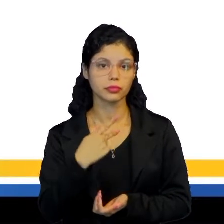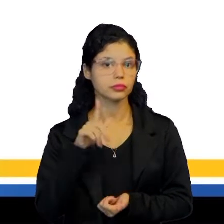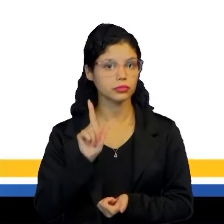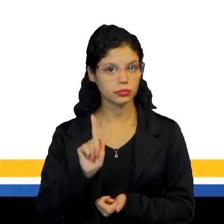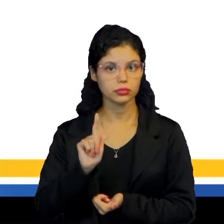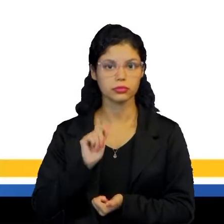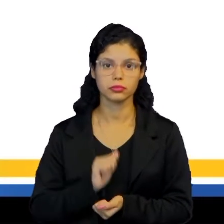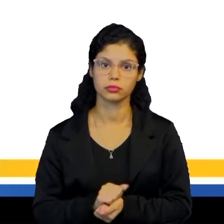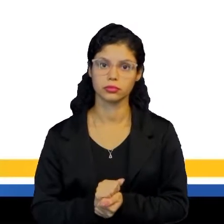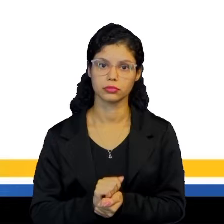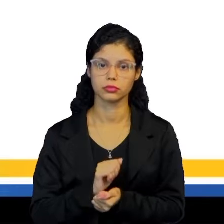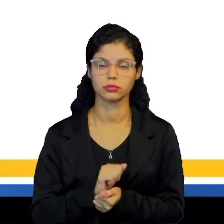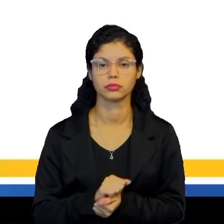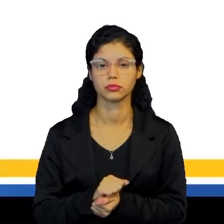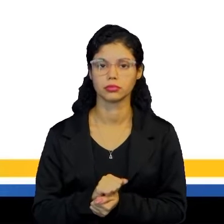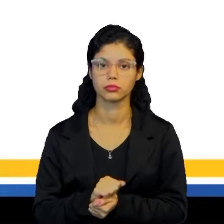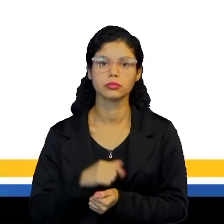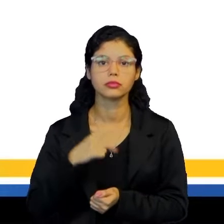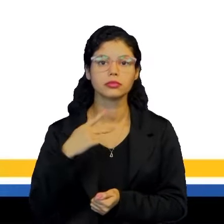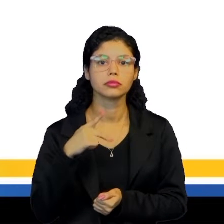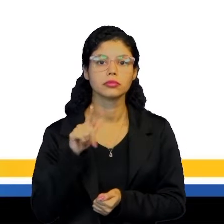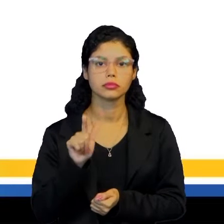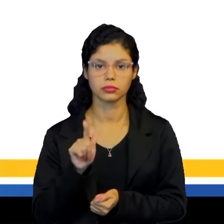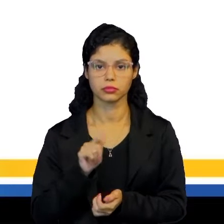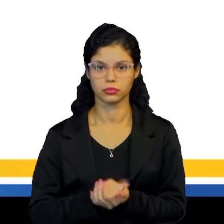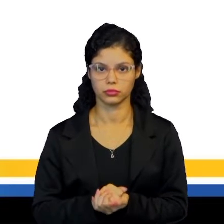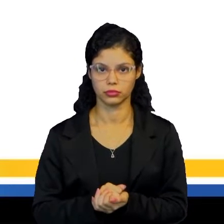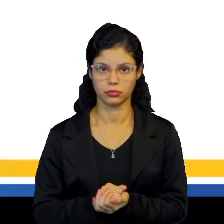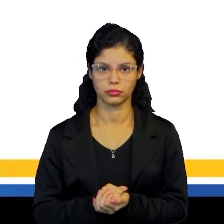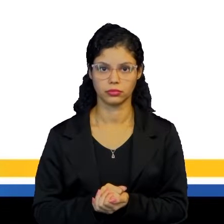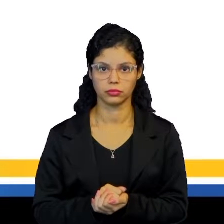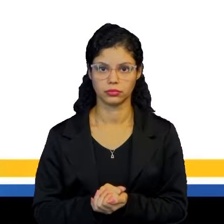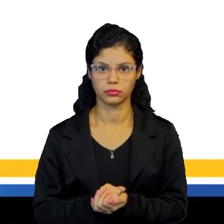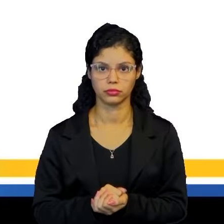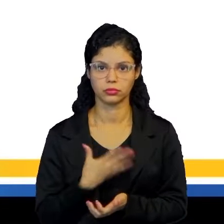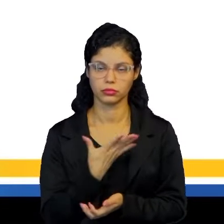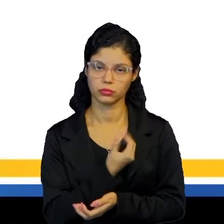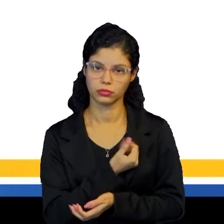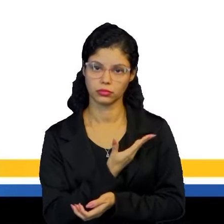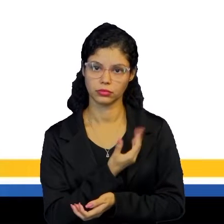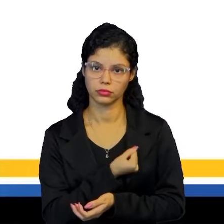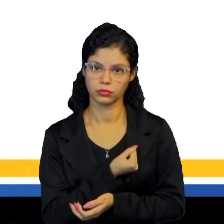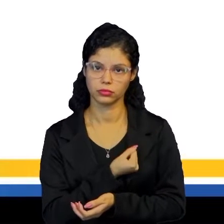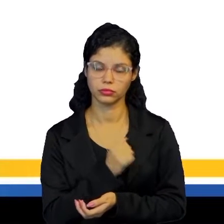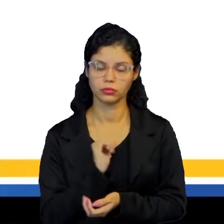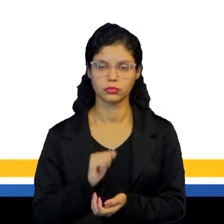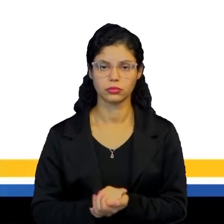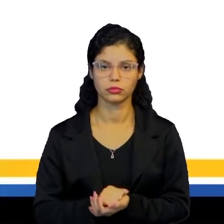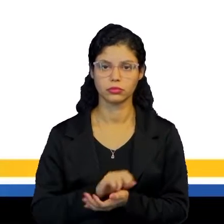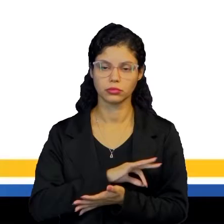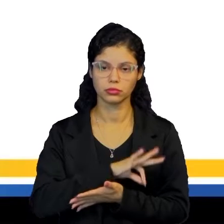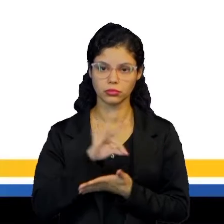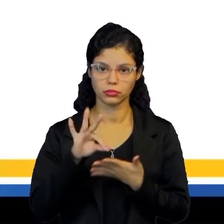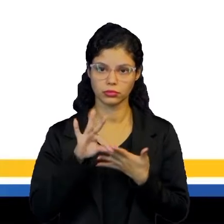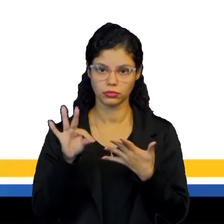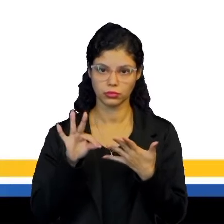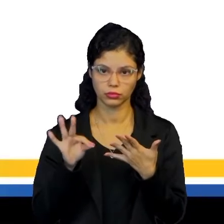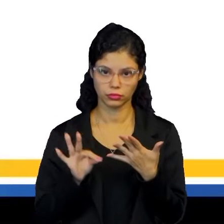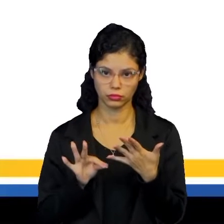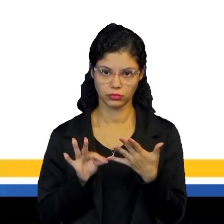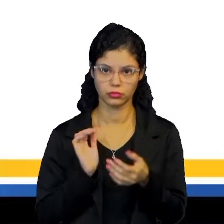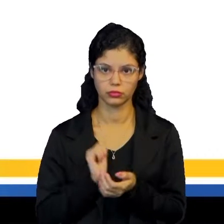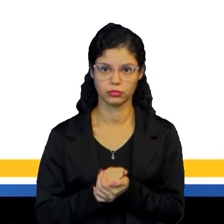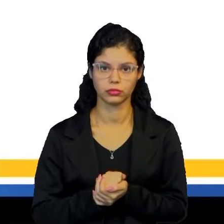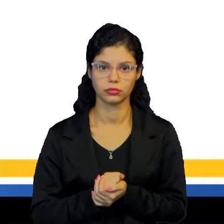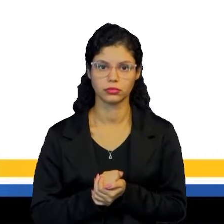Progressão geométrica finita é uma PG, tá, que tem um número determinado